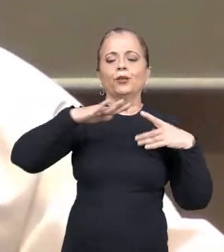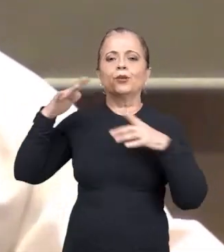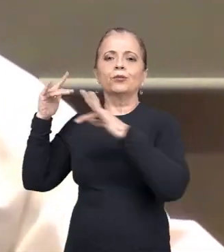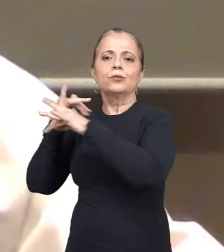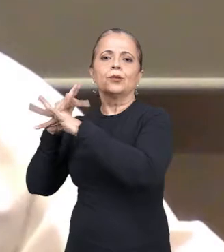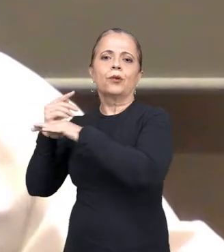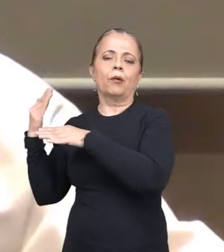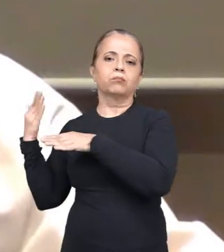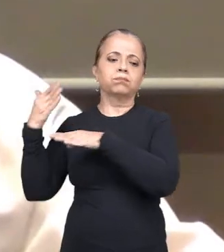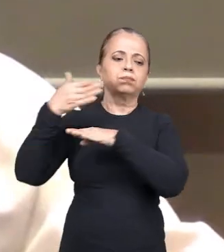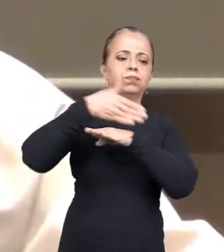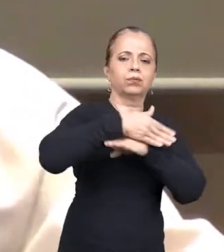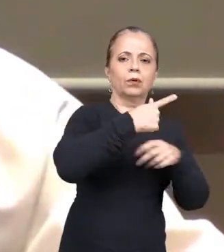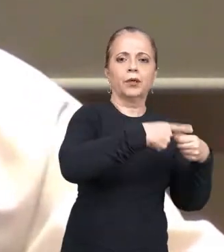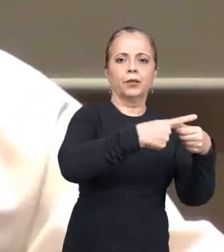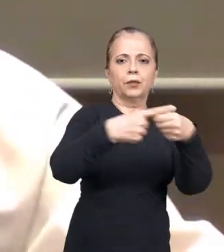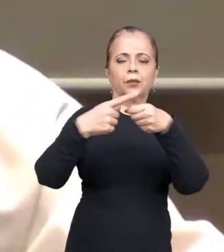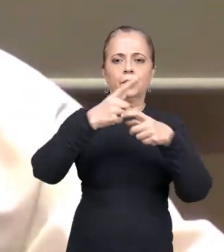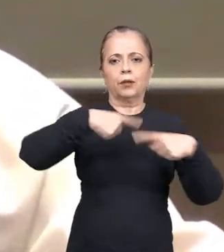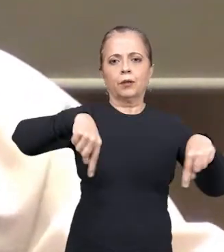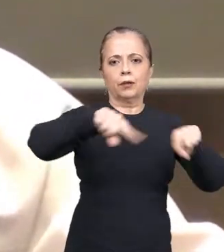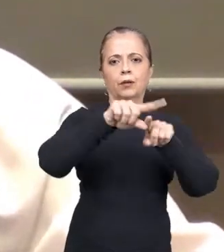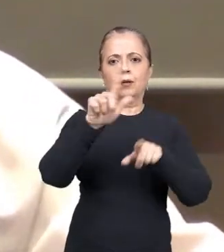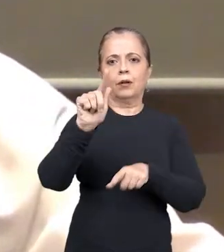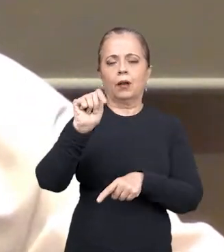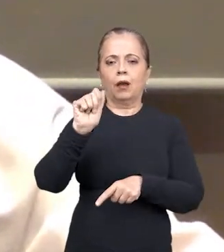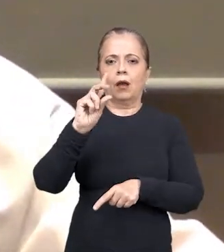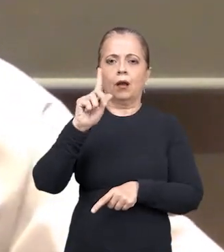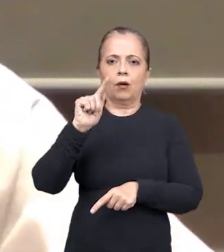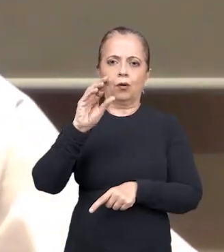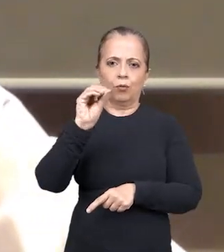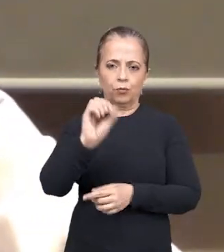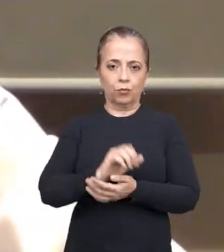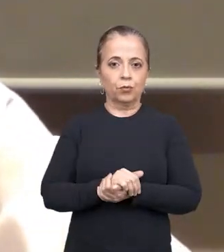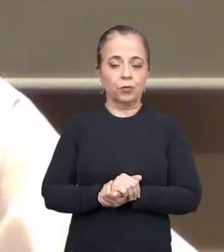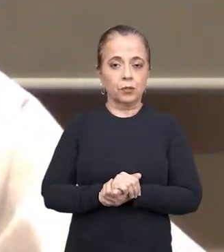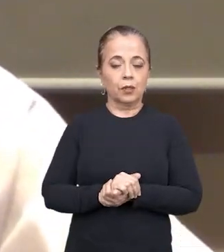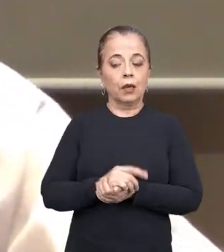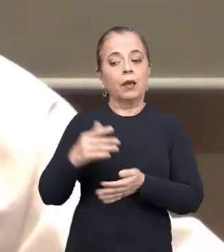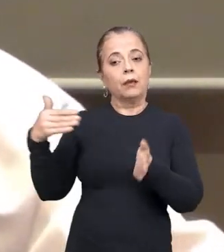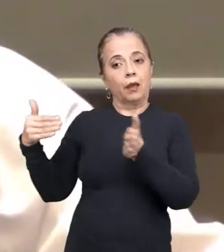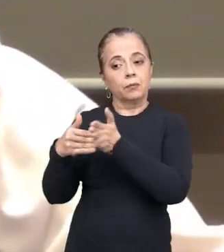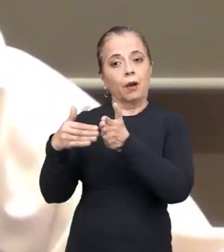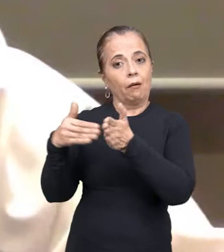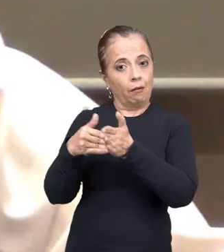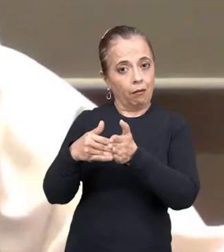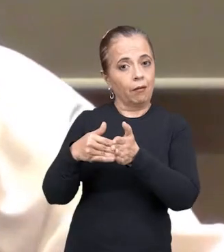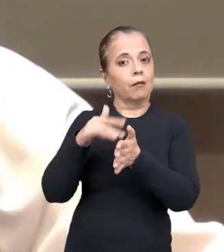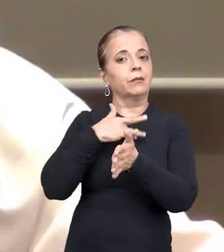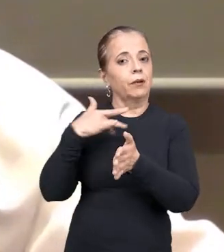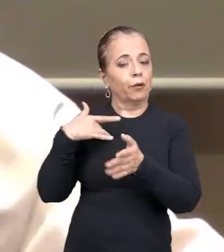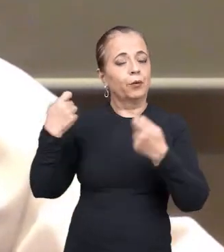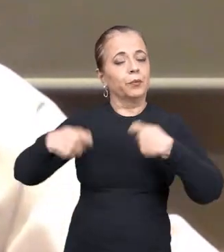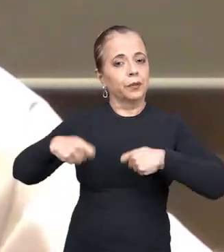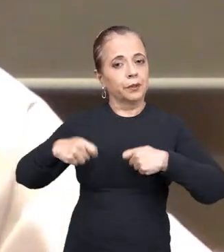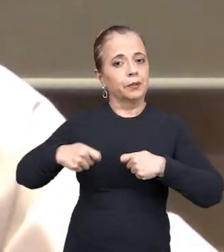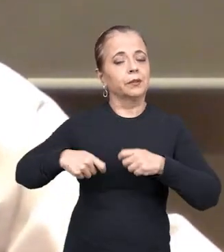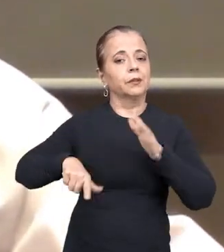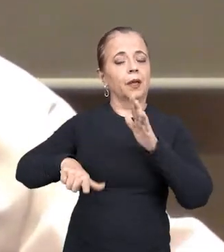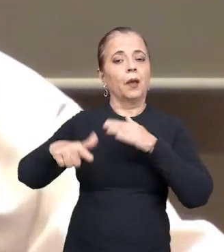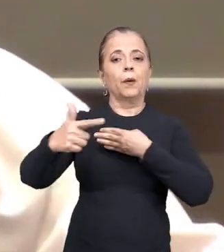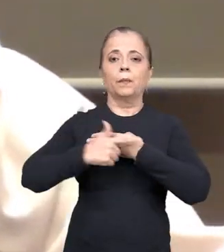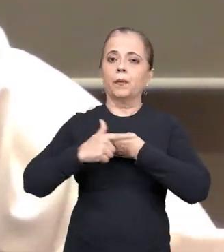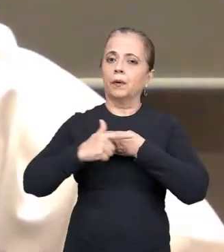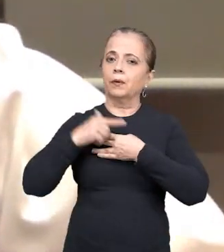região metropolitana em direção à região dos lagos. E nesse contexto, as barreiras sanitárias têm um